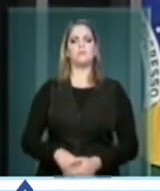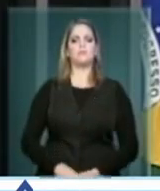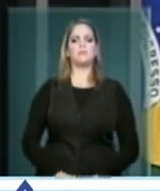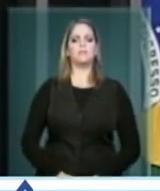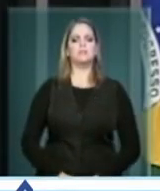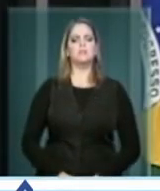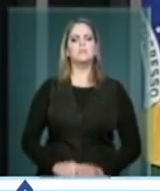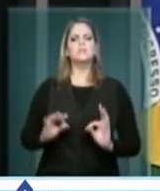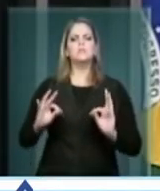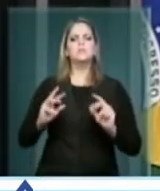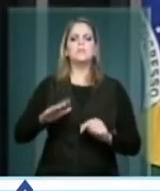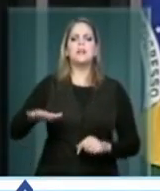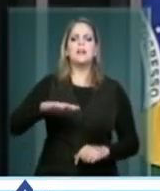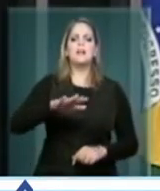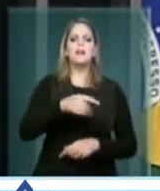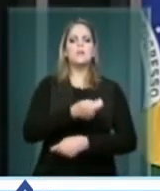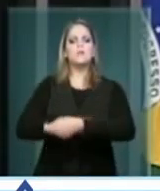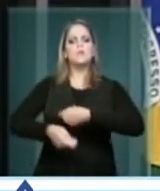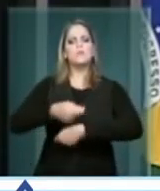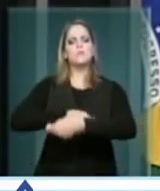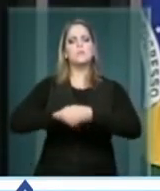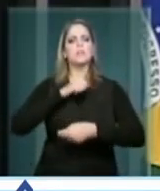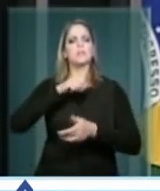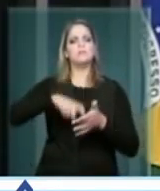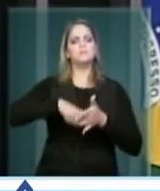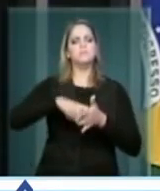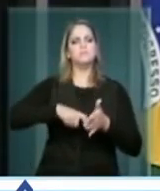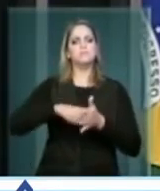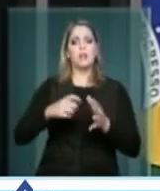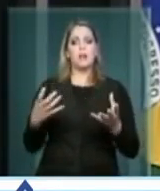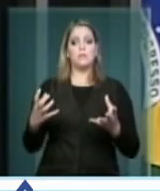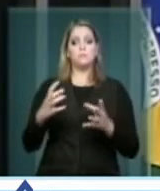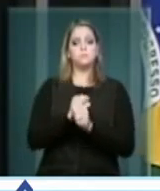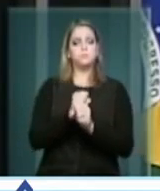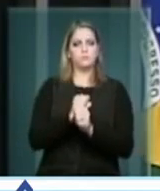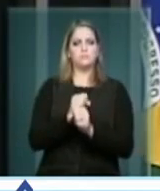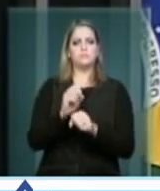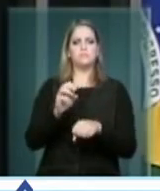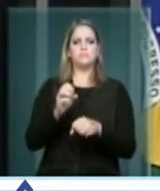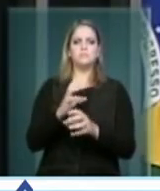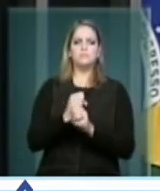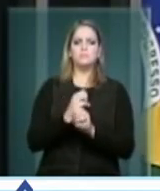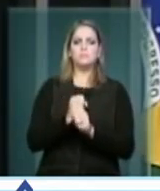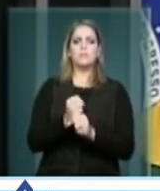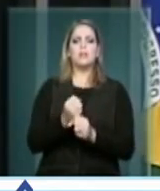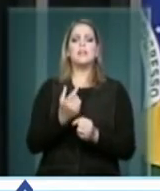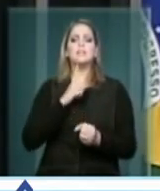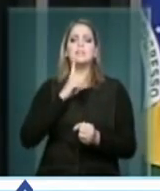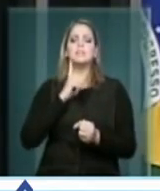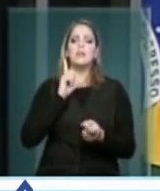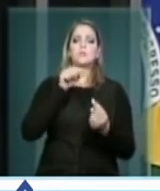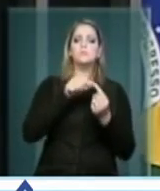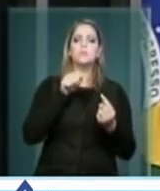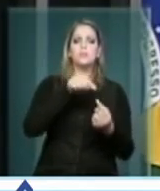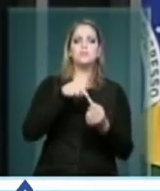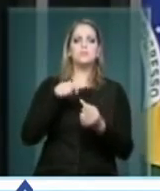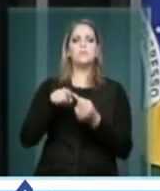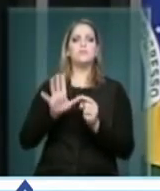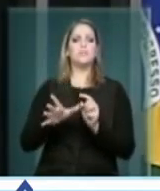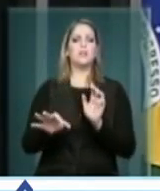todos os setores da produção e os recursos assim arrecadados muitas vezes possuem uma destinação específica prevista em